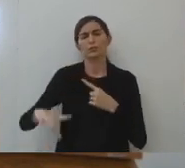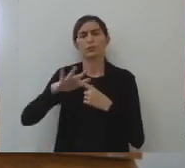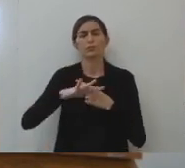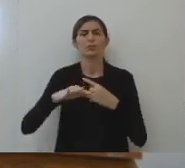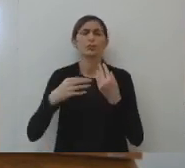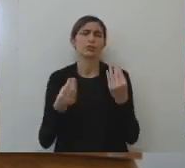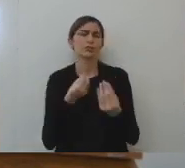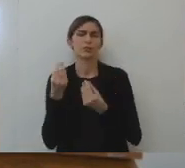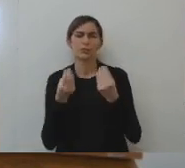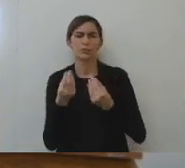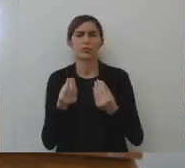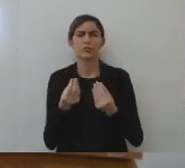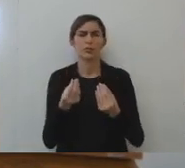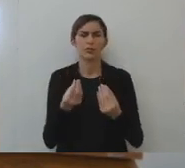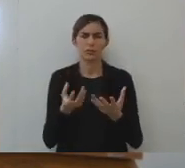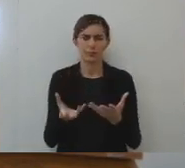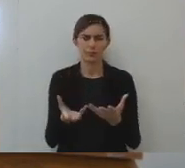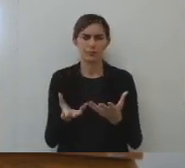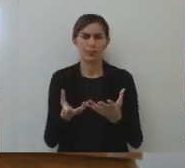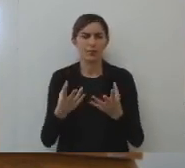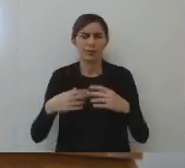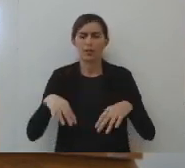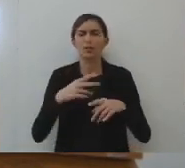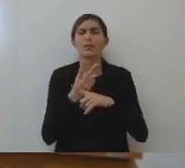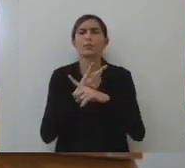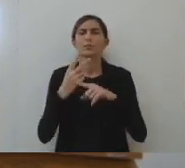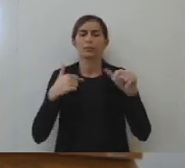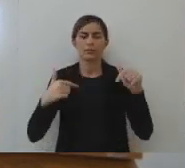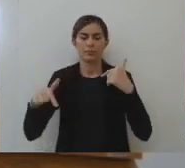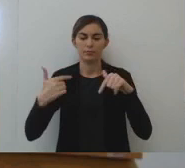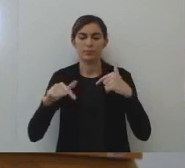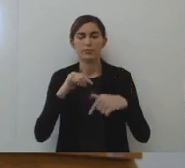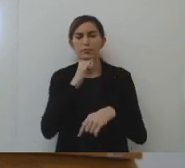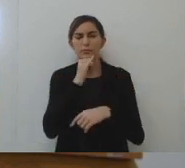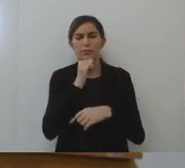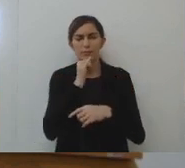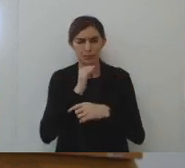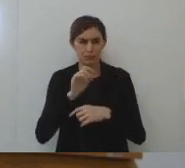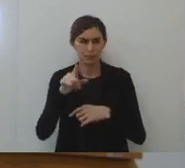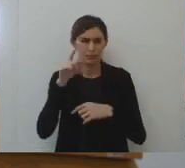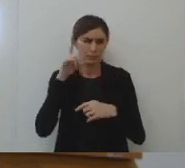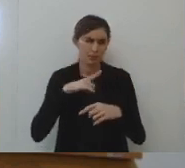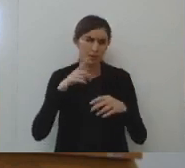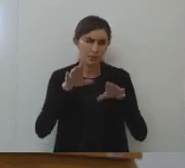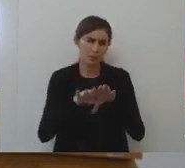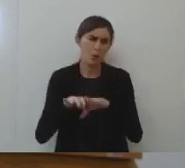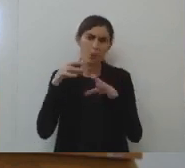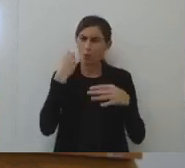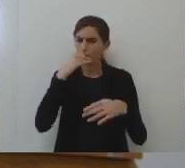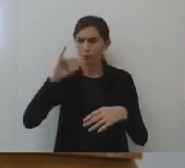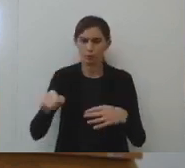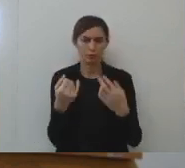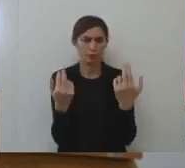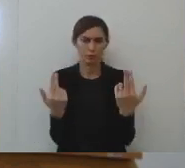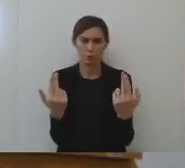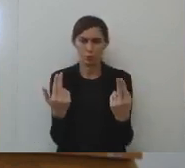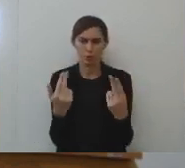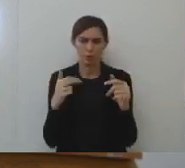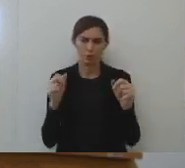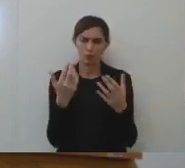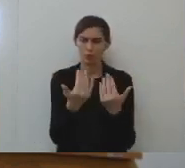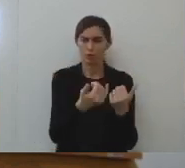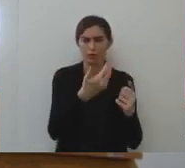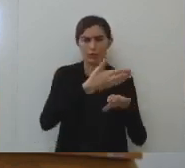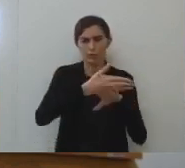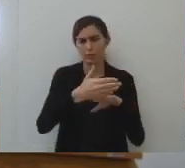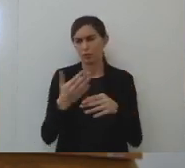que forma eles são tratados? Quando eles vão procurar emprego, por exemplo, será que eles têm as mesmas oportunidades de emprego, um jovem branco